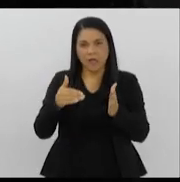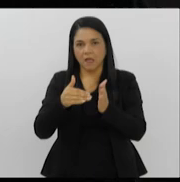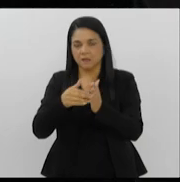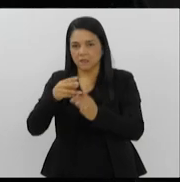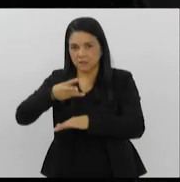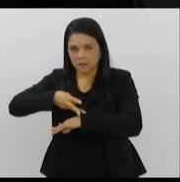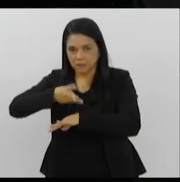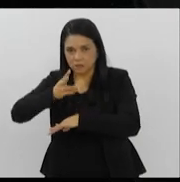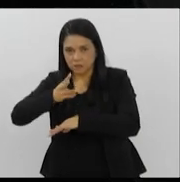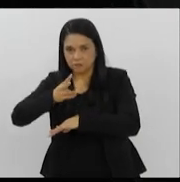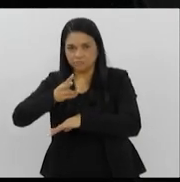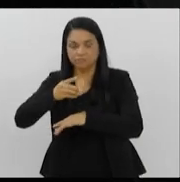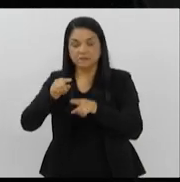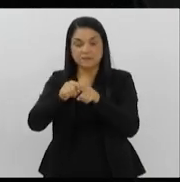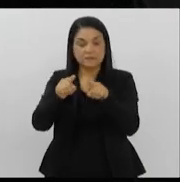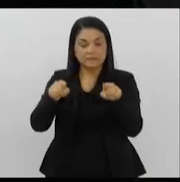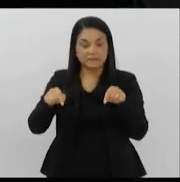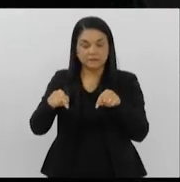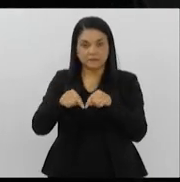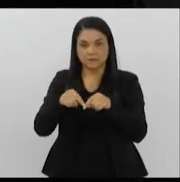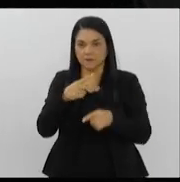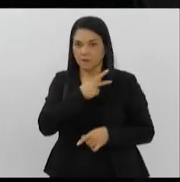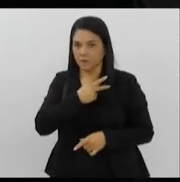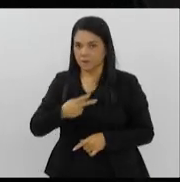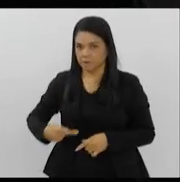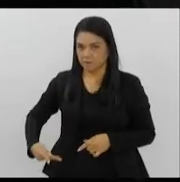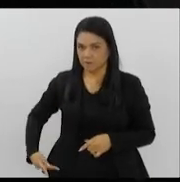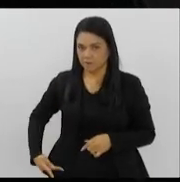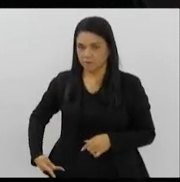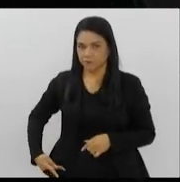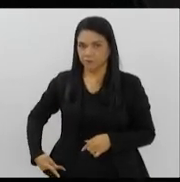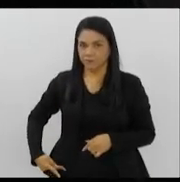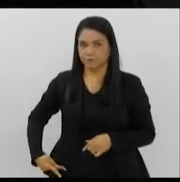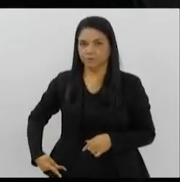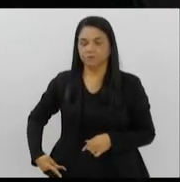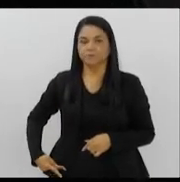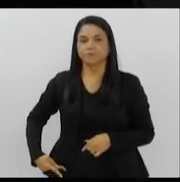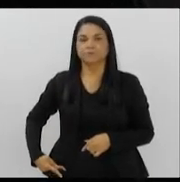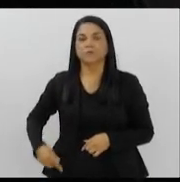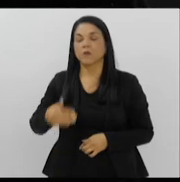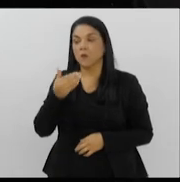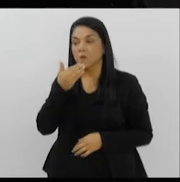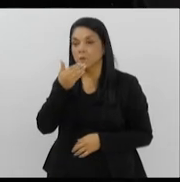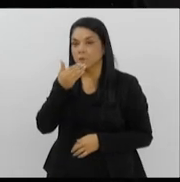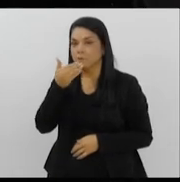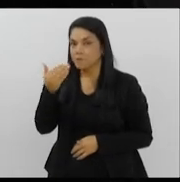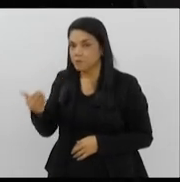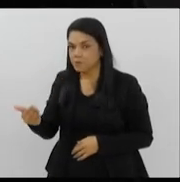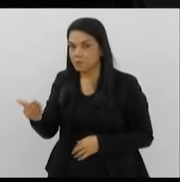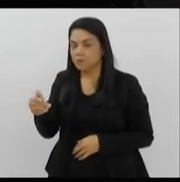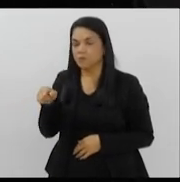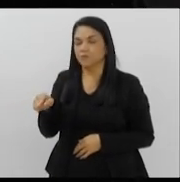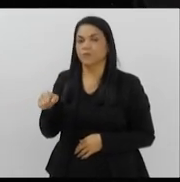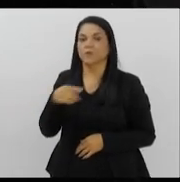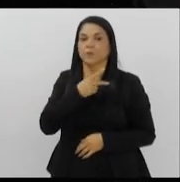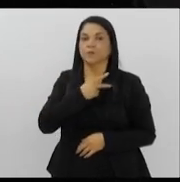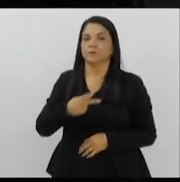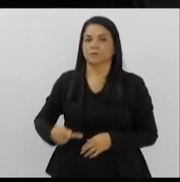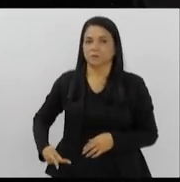estivemos na sala da presidência, a pedido do presidente Rodrigo Bacelar,